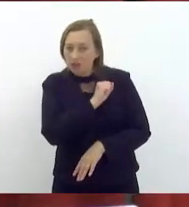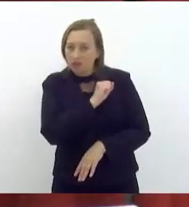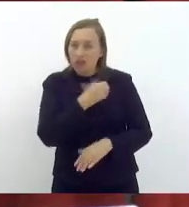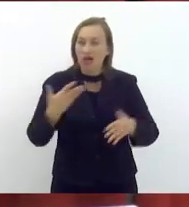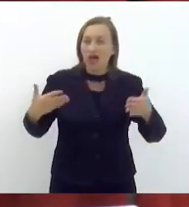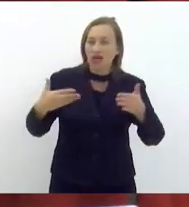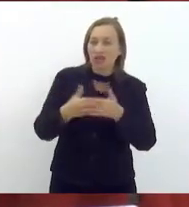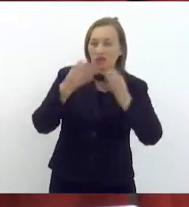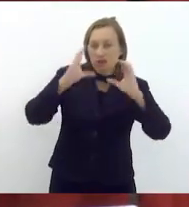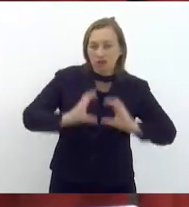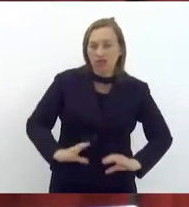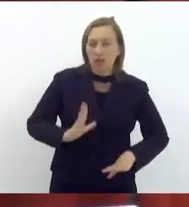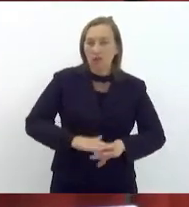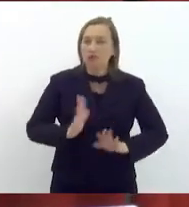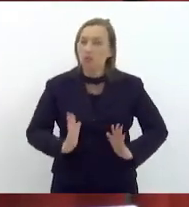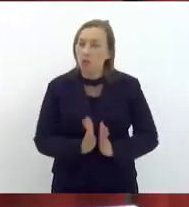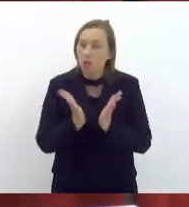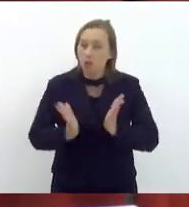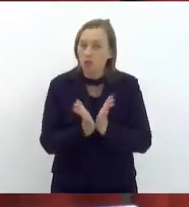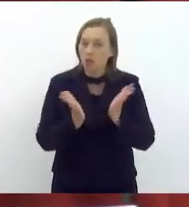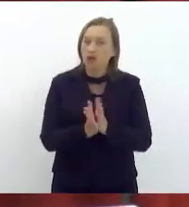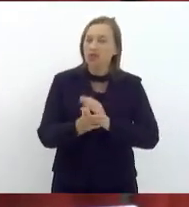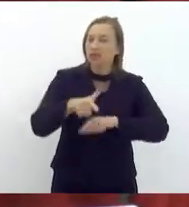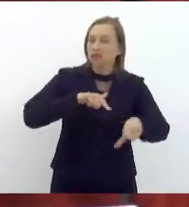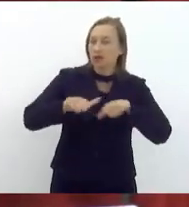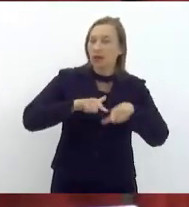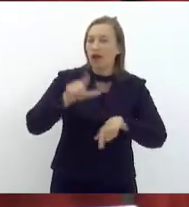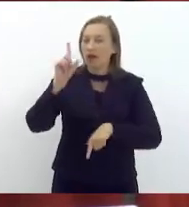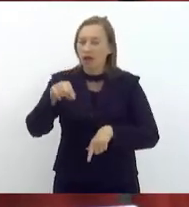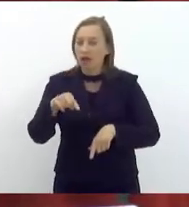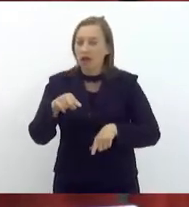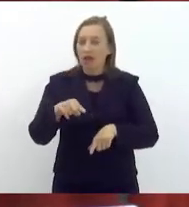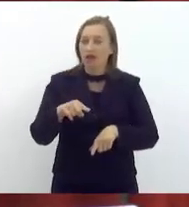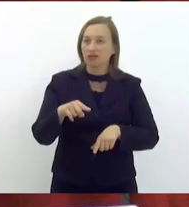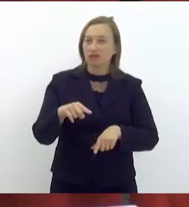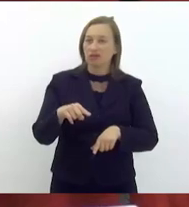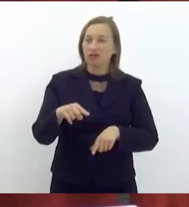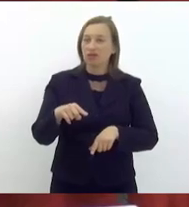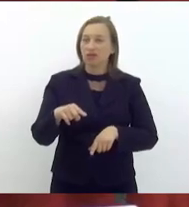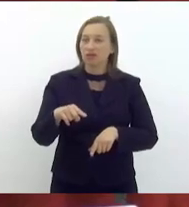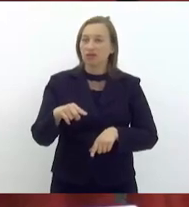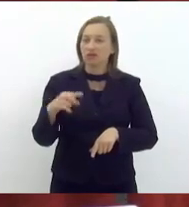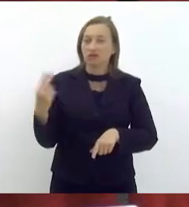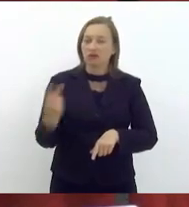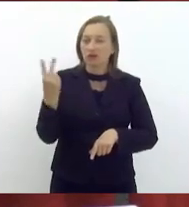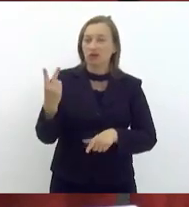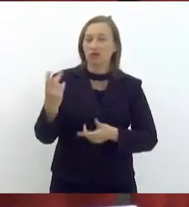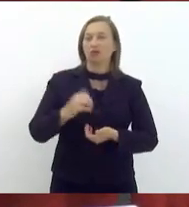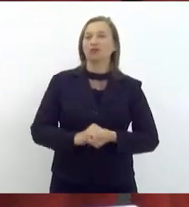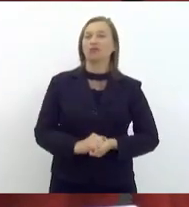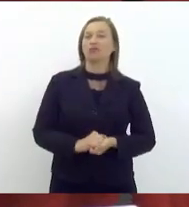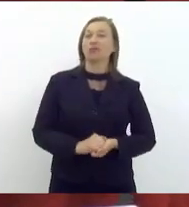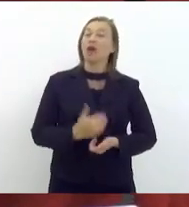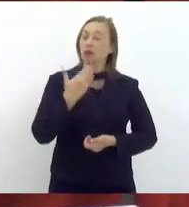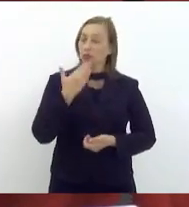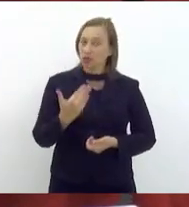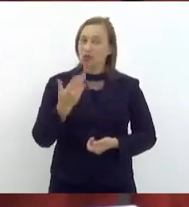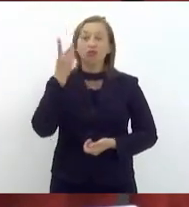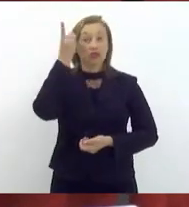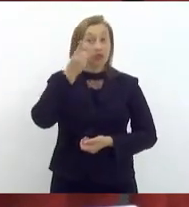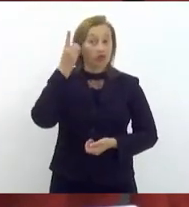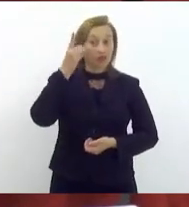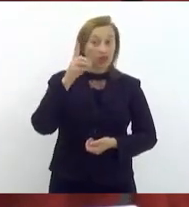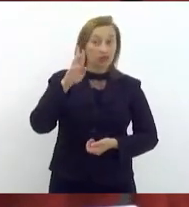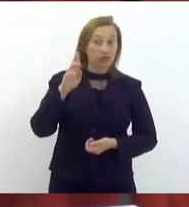o cidadão mais vulnerável e esse serviço é indispensável eu queria que até me atrever a pedir ao Deputado